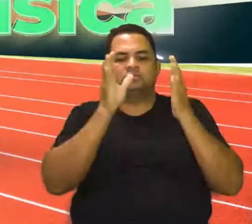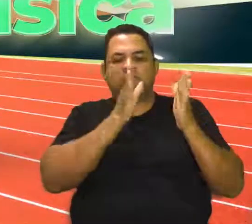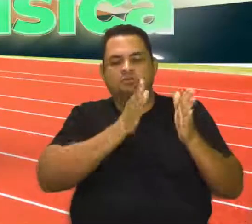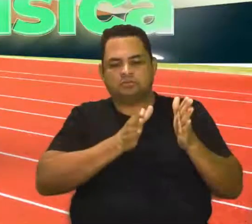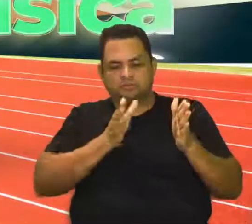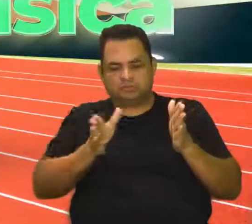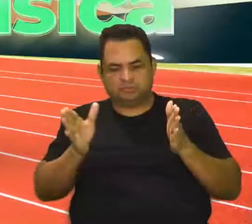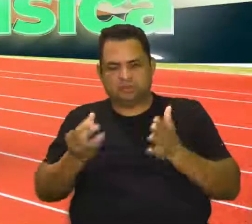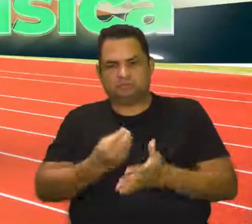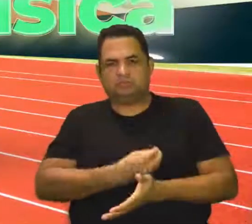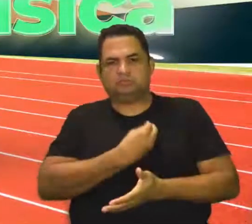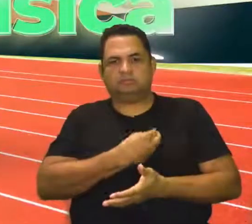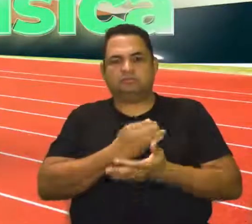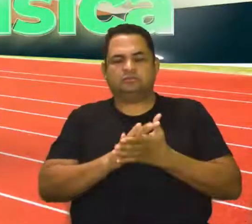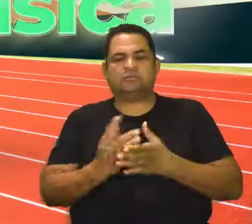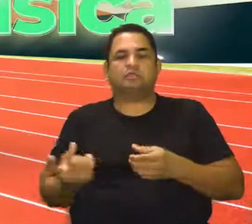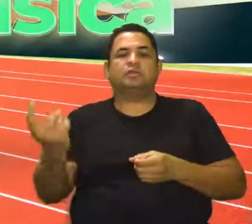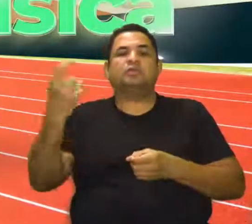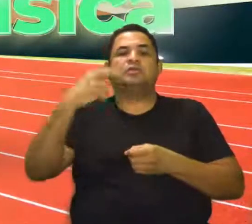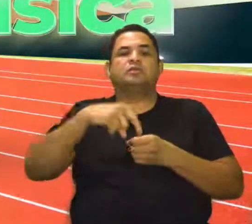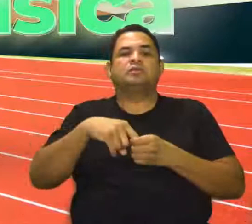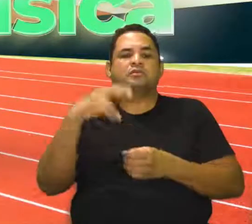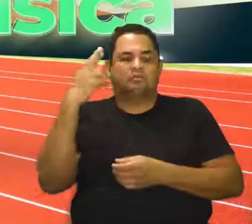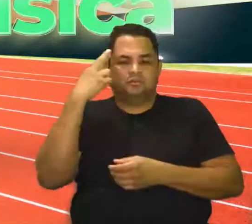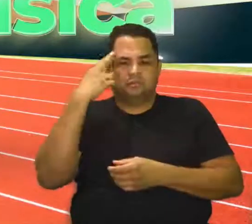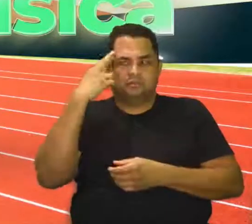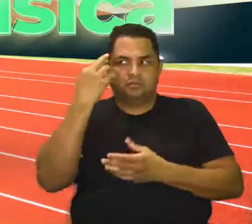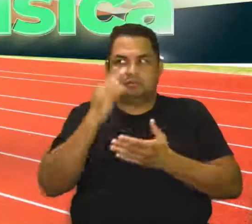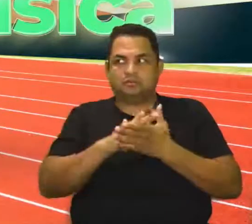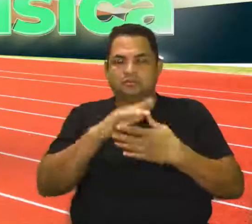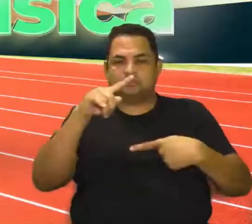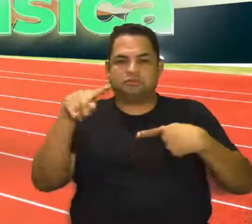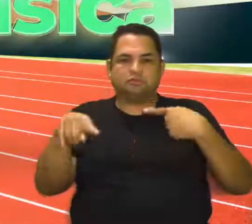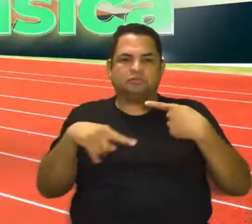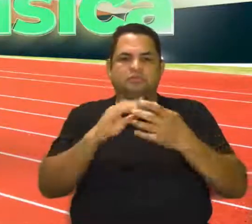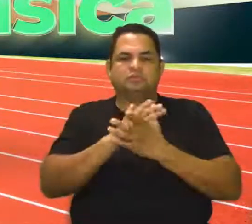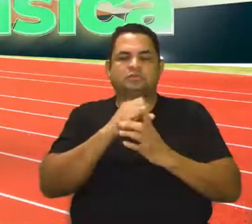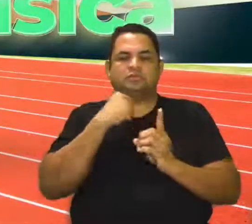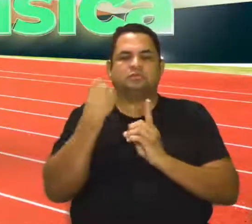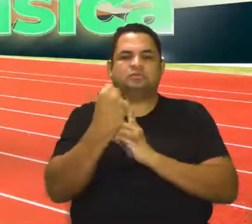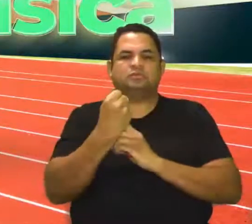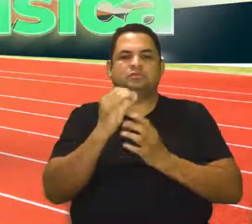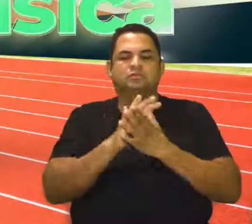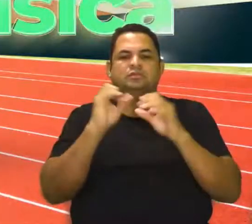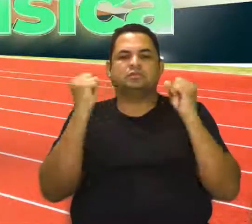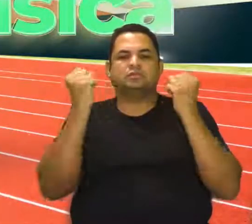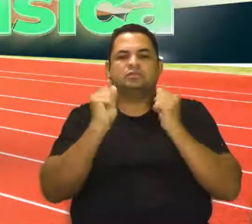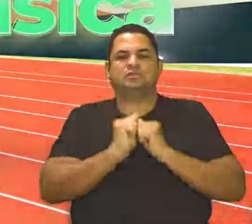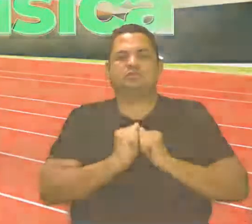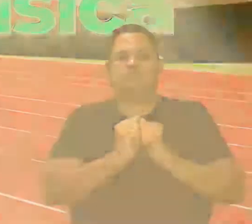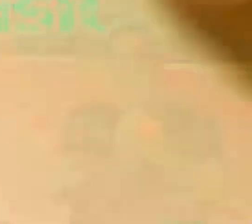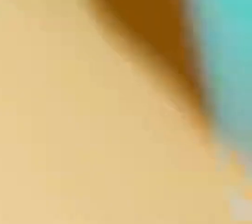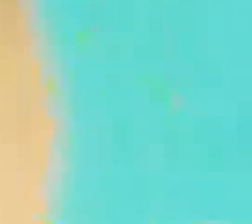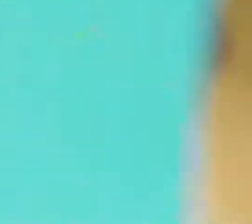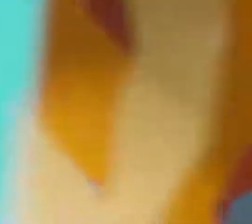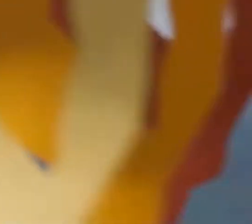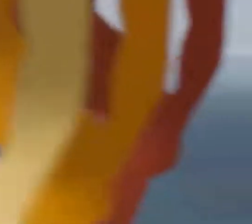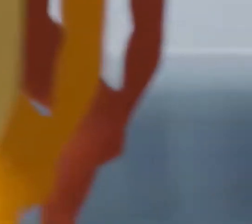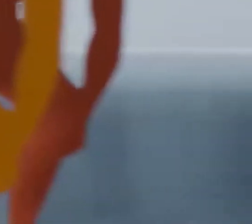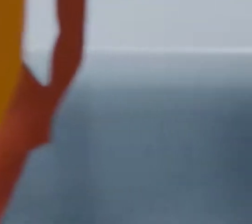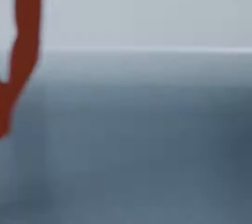da vida, e aí nós voltamos refletindo sobre a função social da atividade física. Acompanha comigo. Deixa aí.